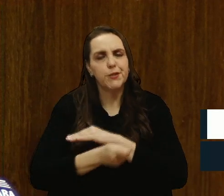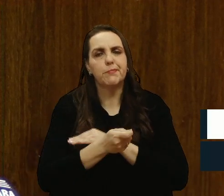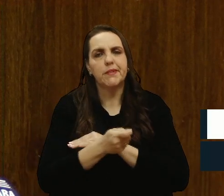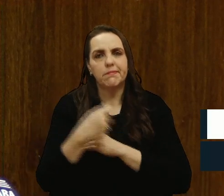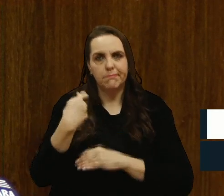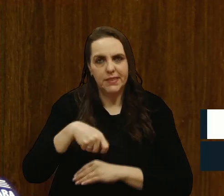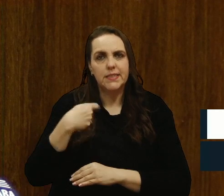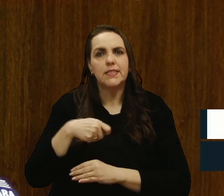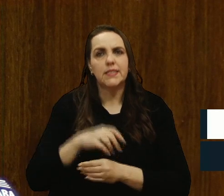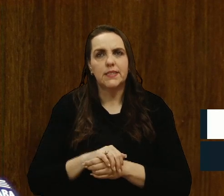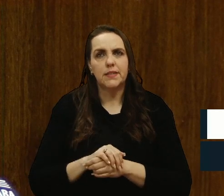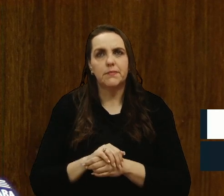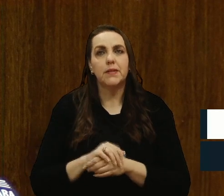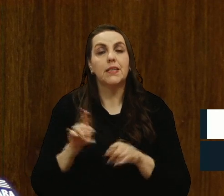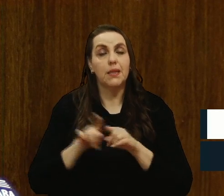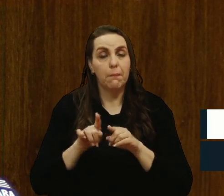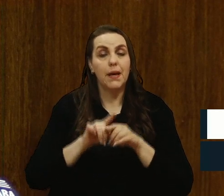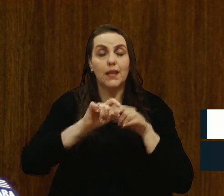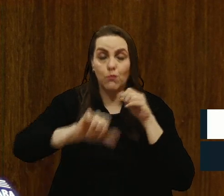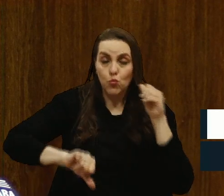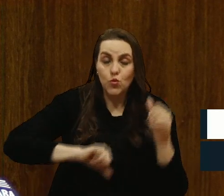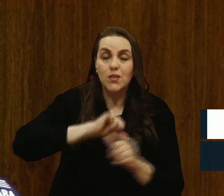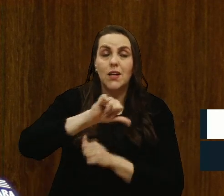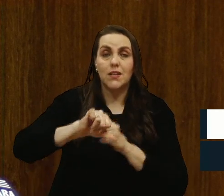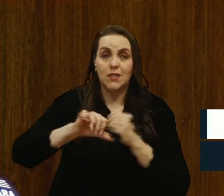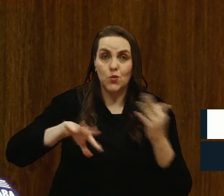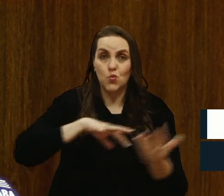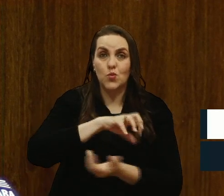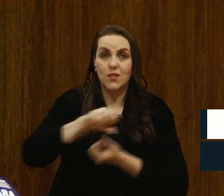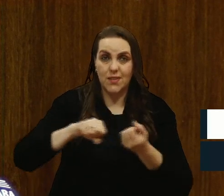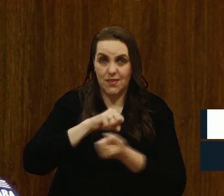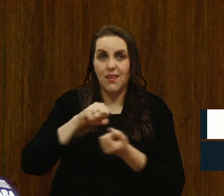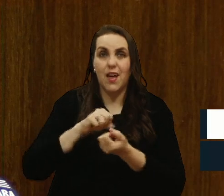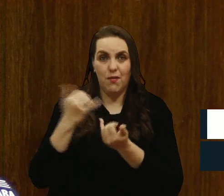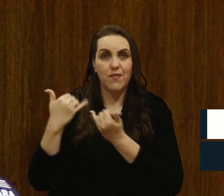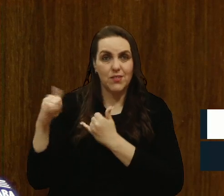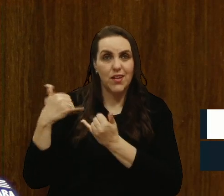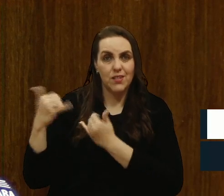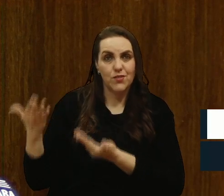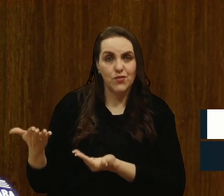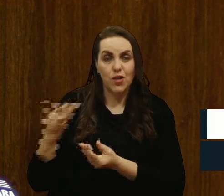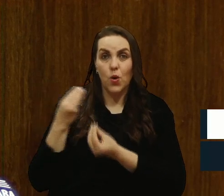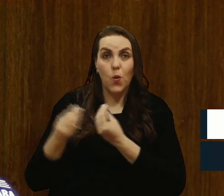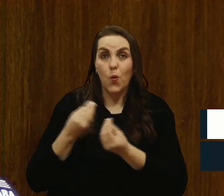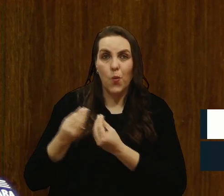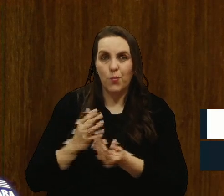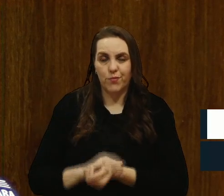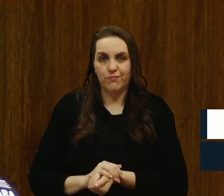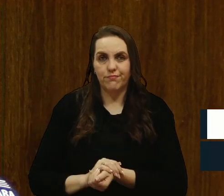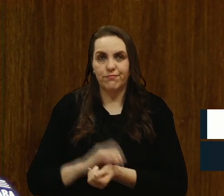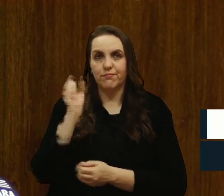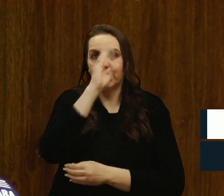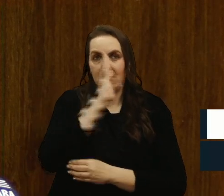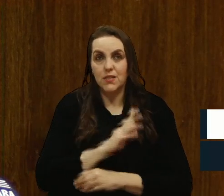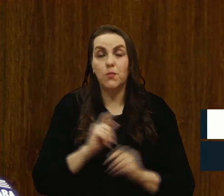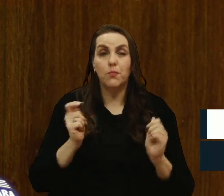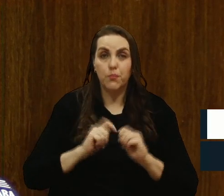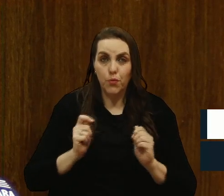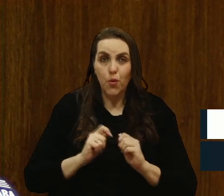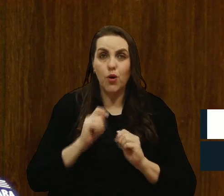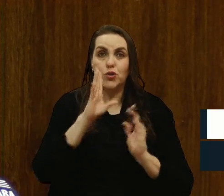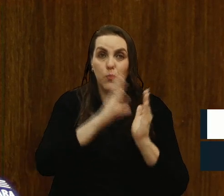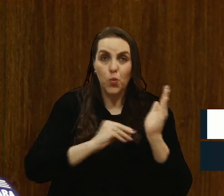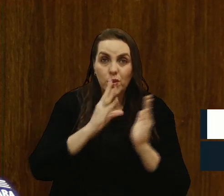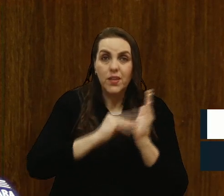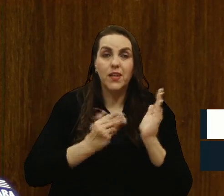nas transições energéticas, né, outras formas de produzir a energia, né, o Brasil ele pode ser referência nisso, mas